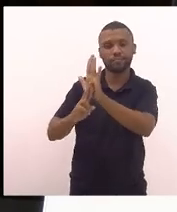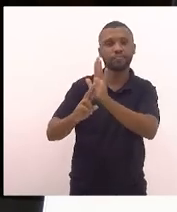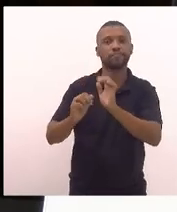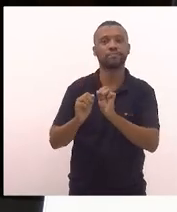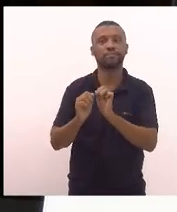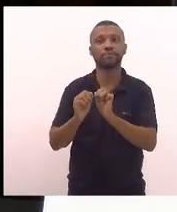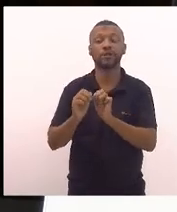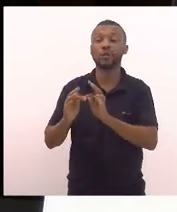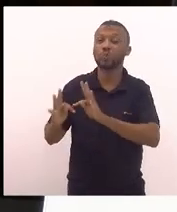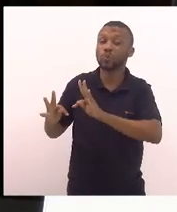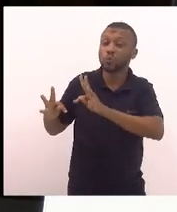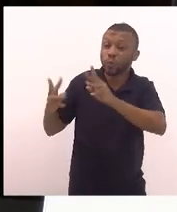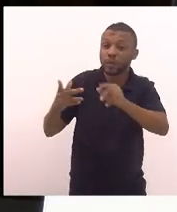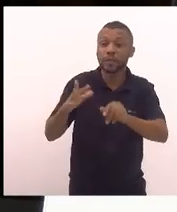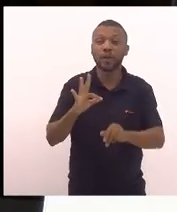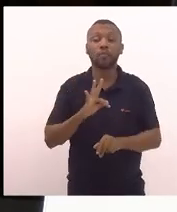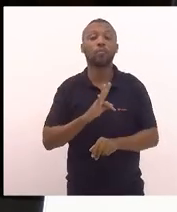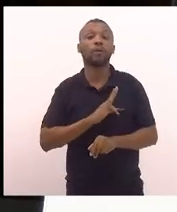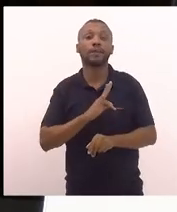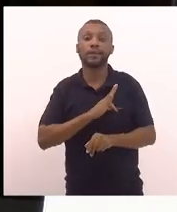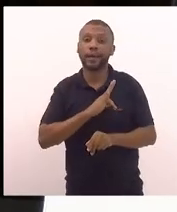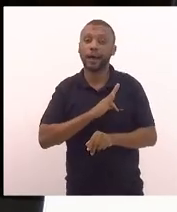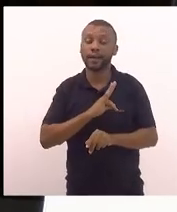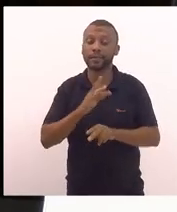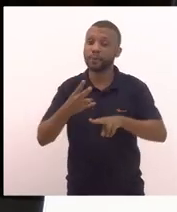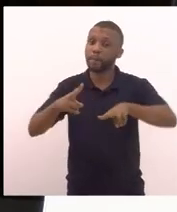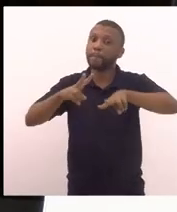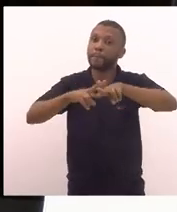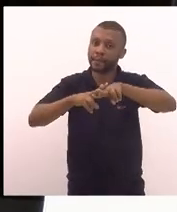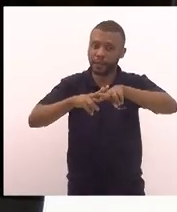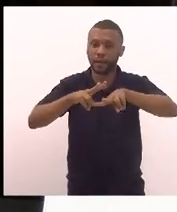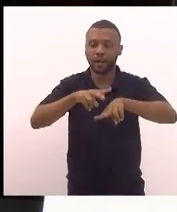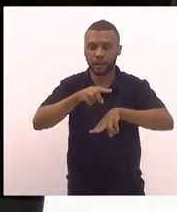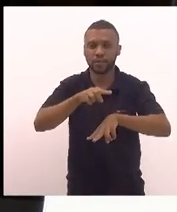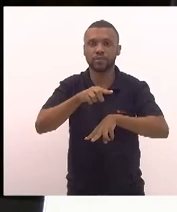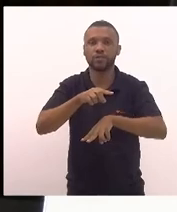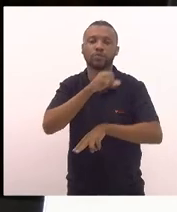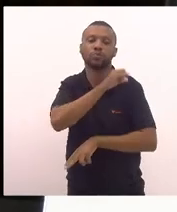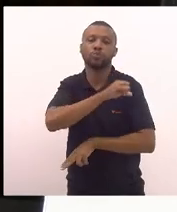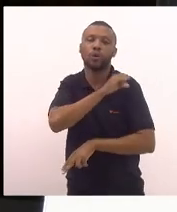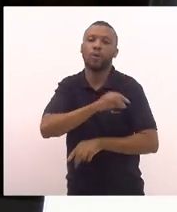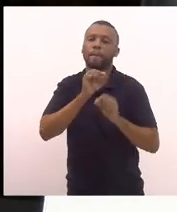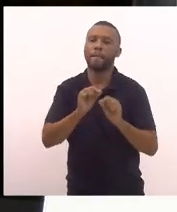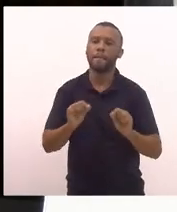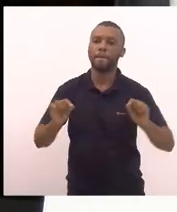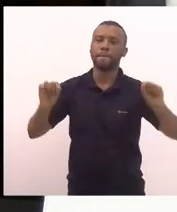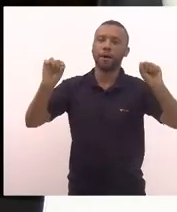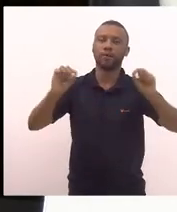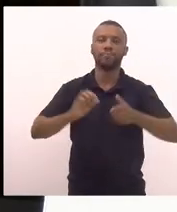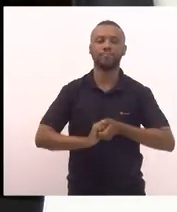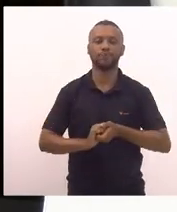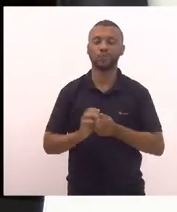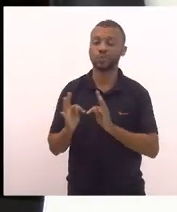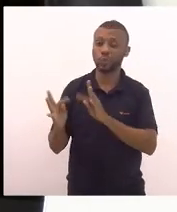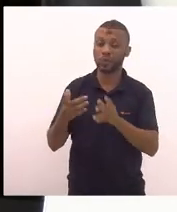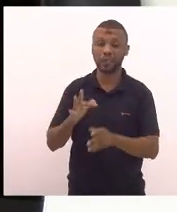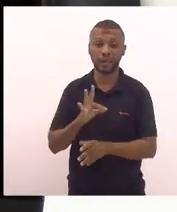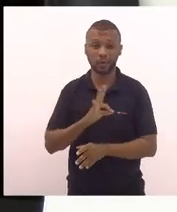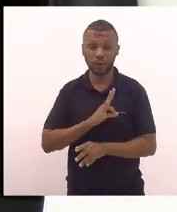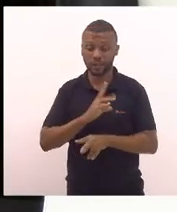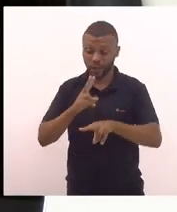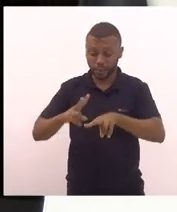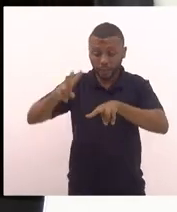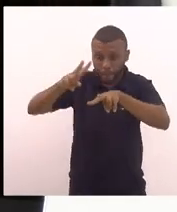as policiais penais do Estado do Rio de Janeiro, todas as policiais penais